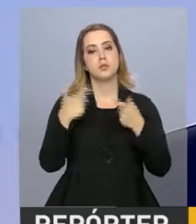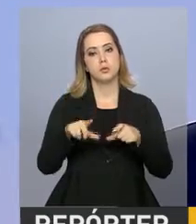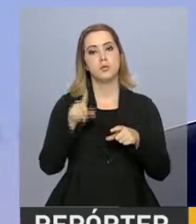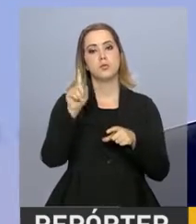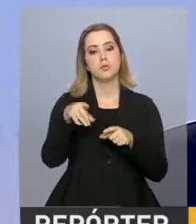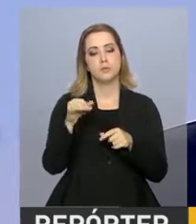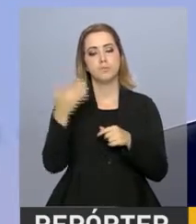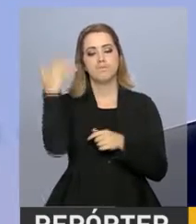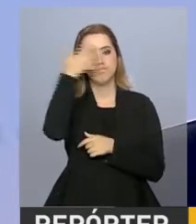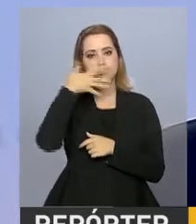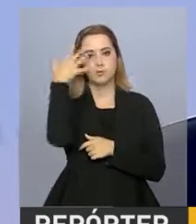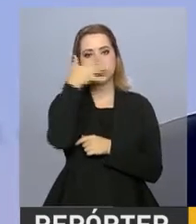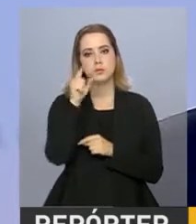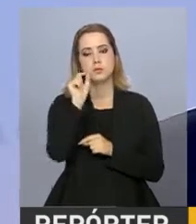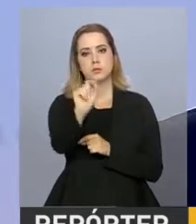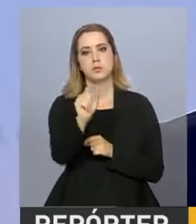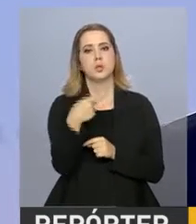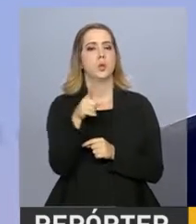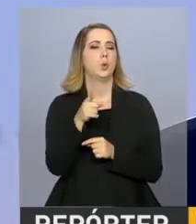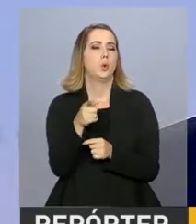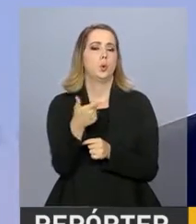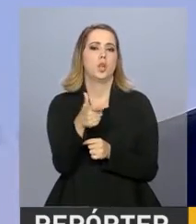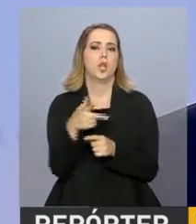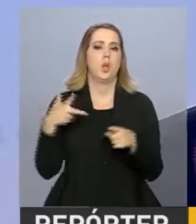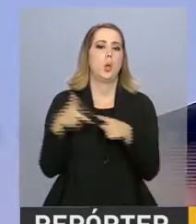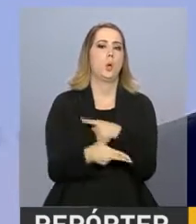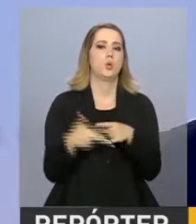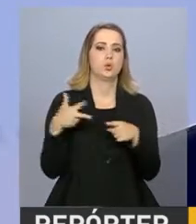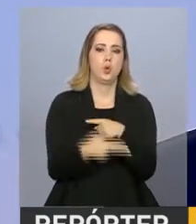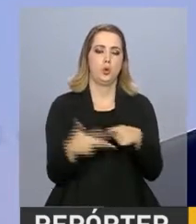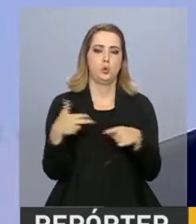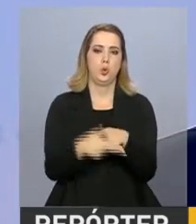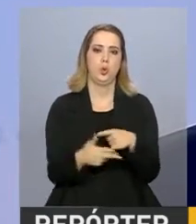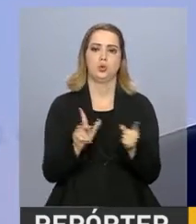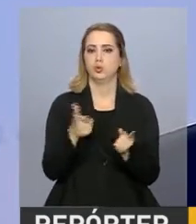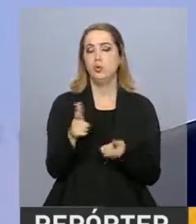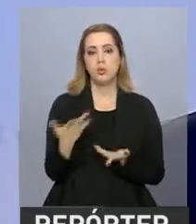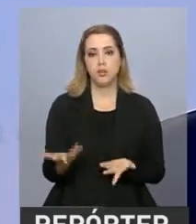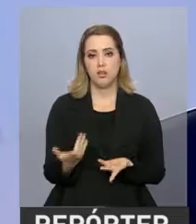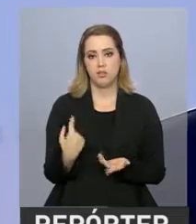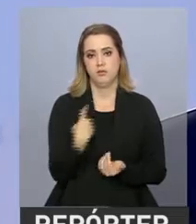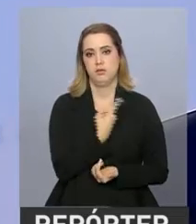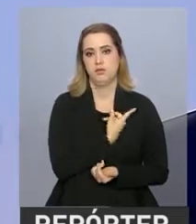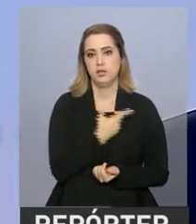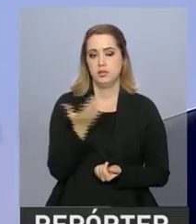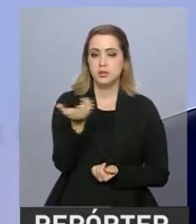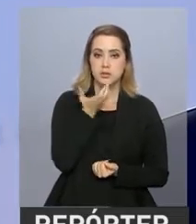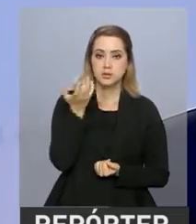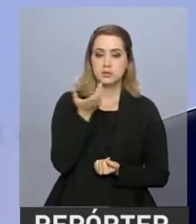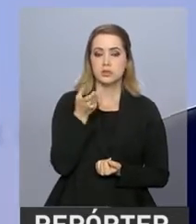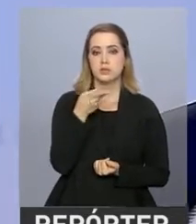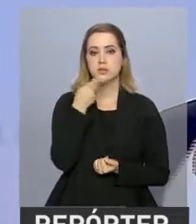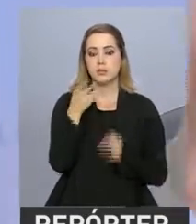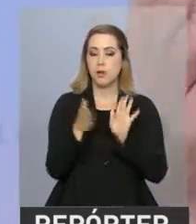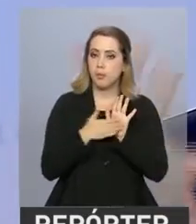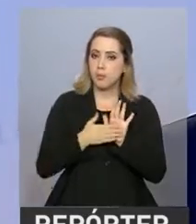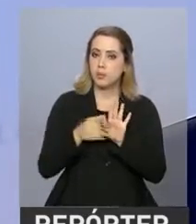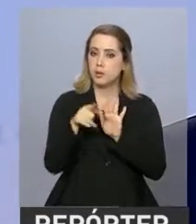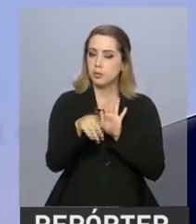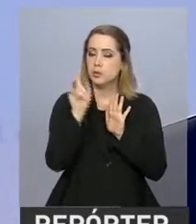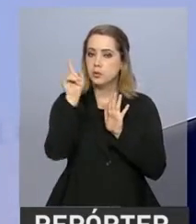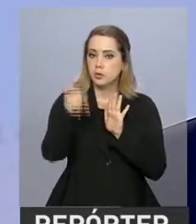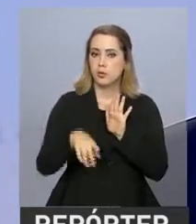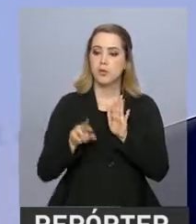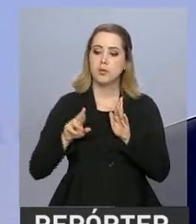esclarecer e definir que não há um corte, não há cortes. O que nós estamos adotando e propondo é algo,